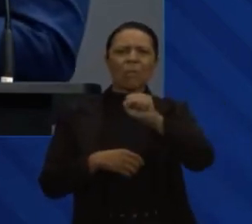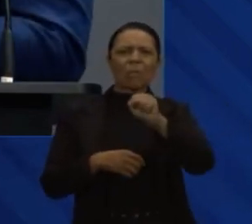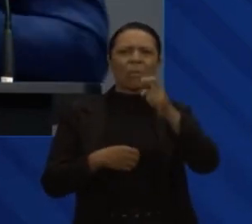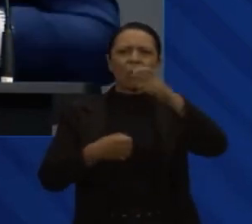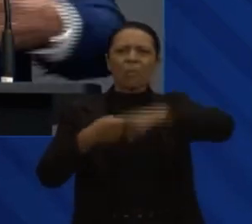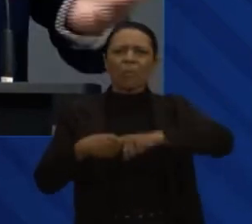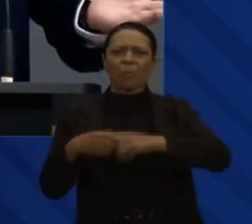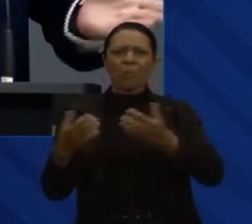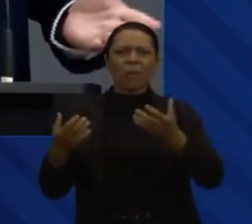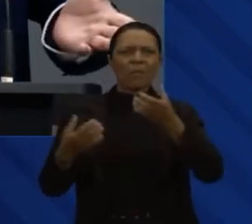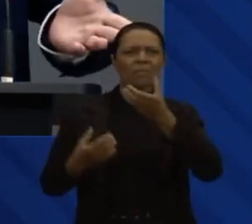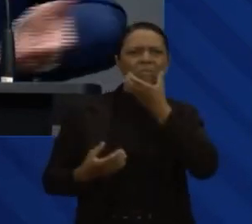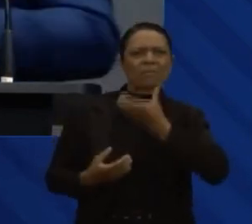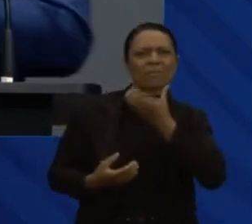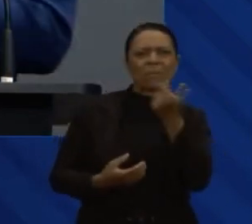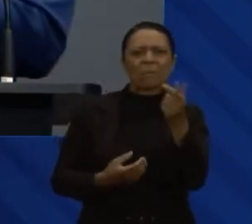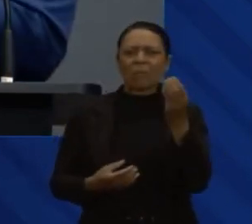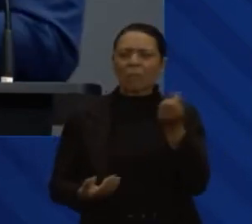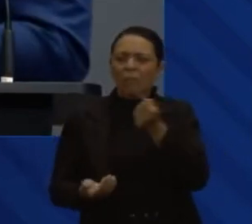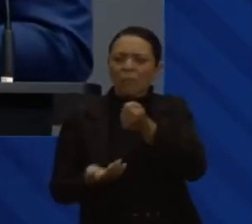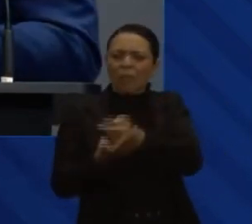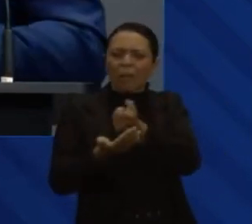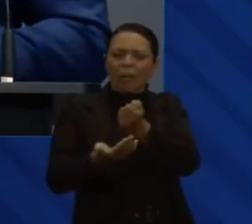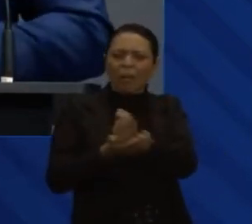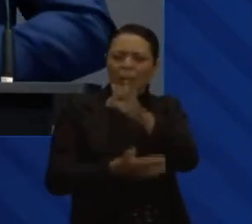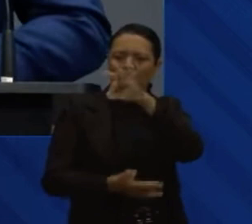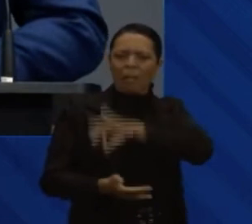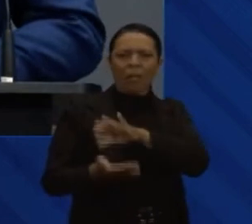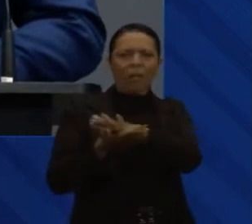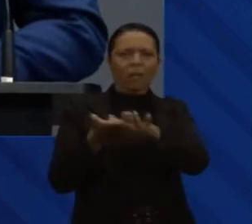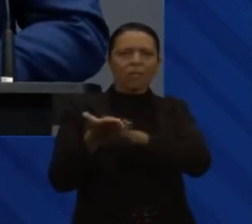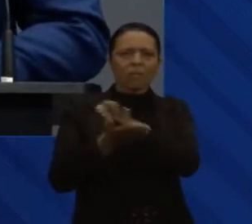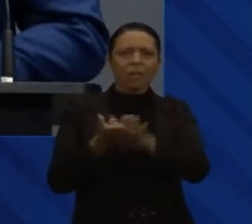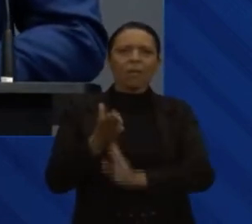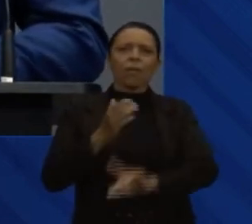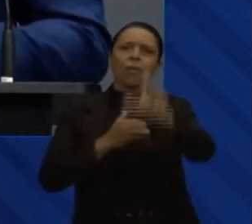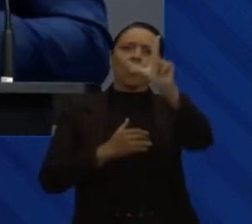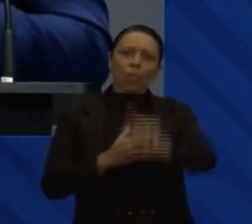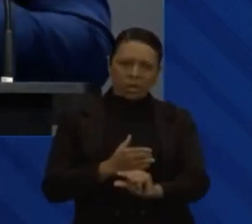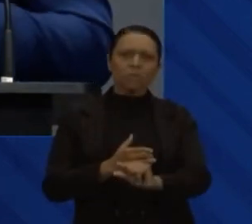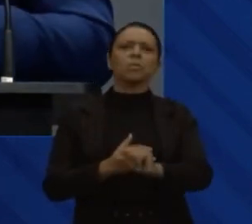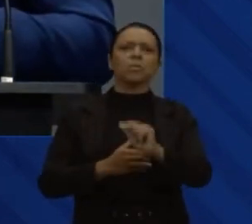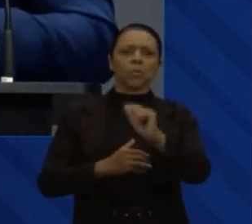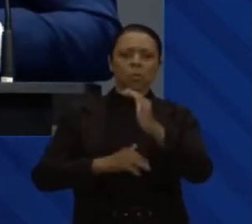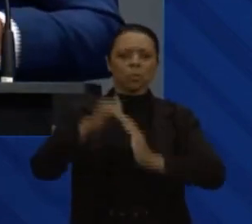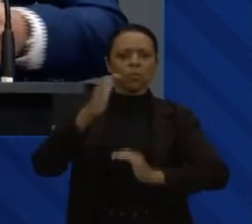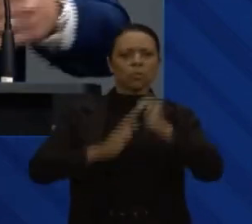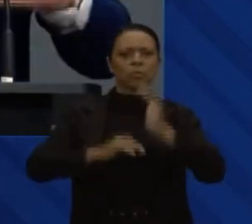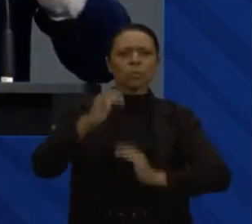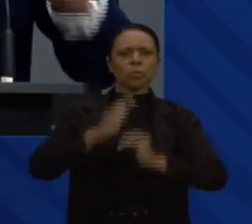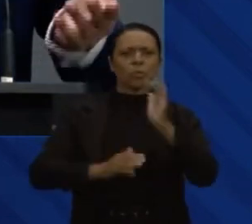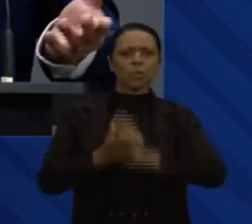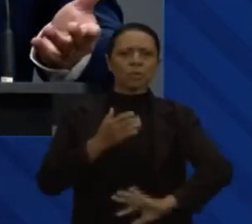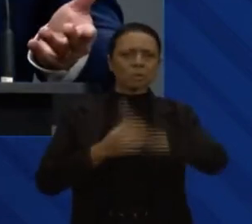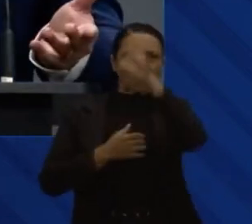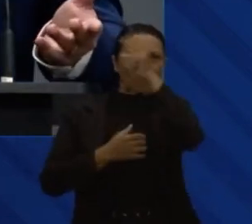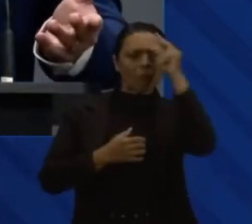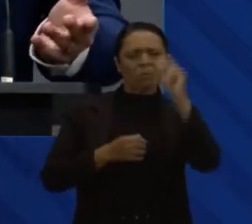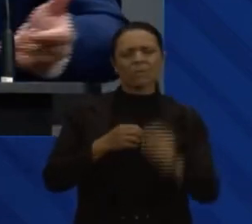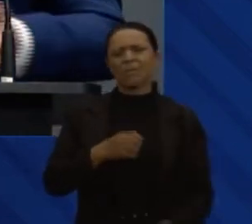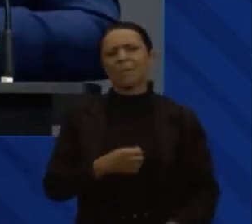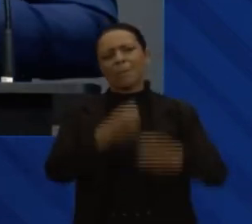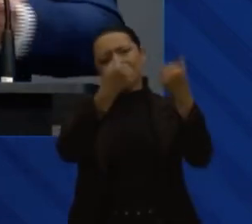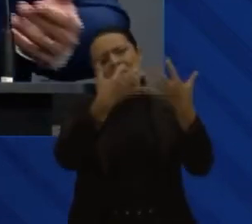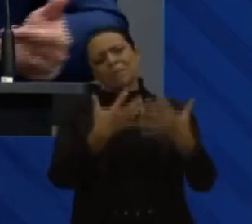mês de dezembro não teve pagamento para esse pessoal caiu de novo para 1000 prestadores de serviço eu queria que você me explicasse o que aconteceu naquele